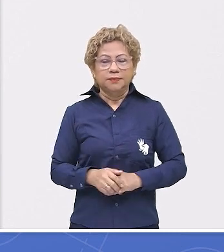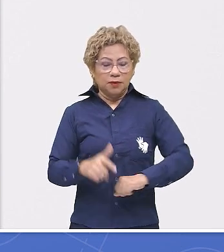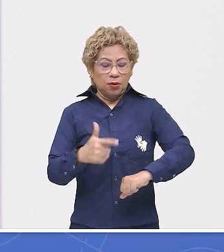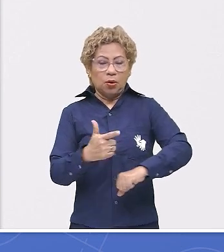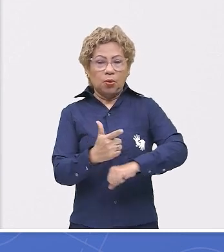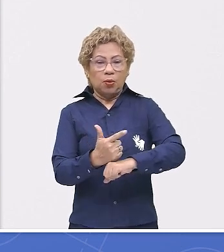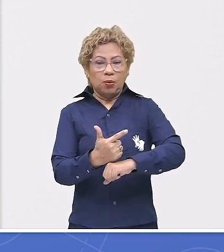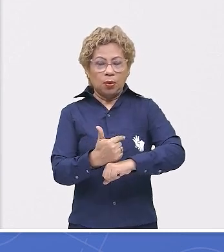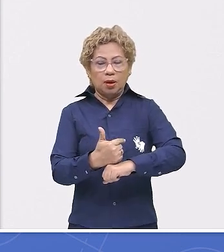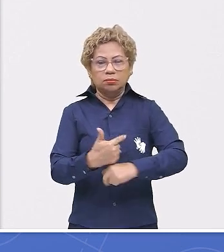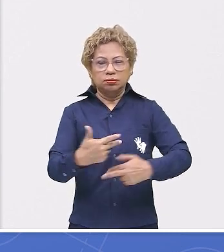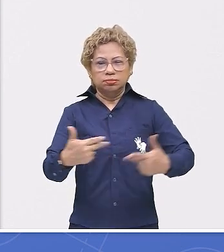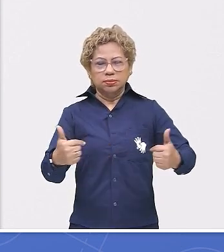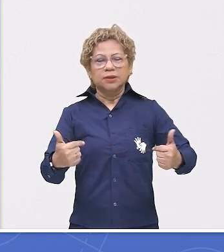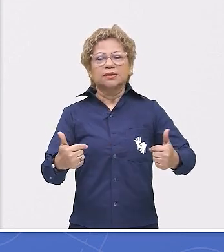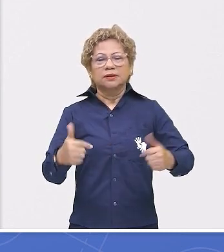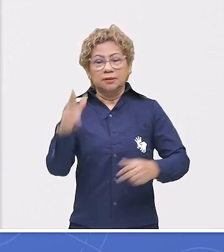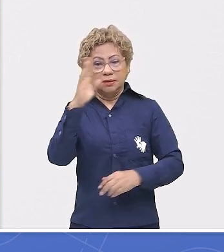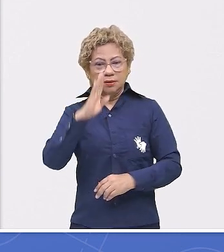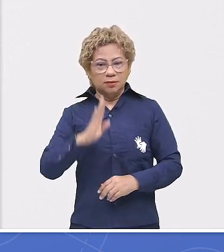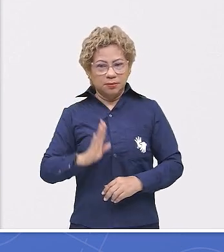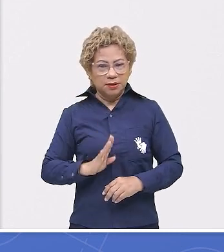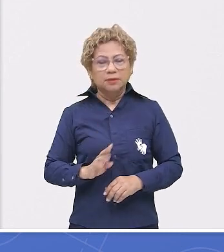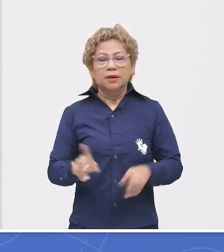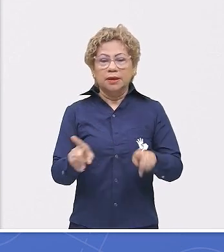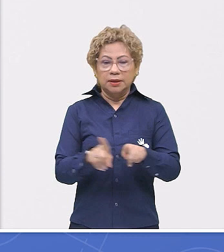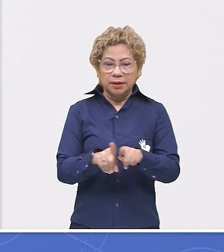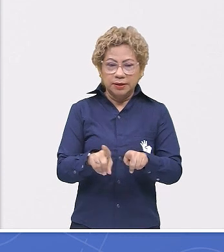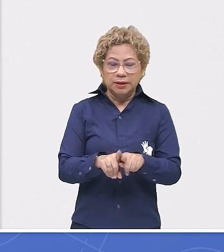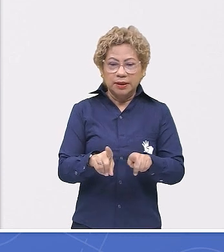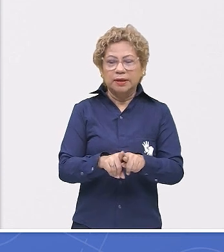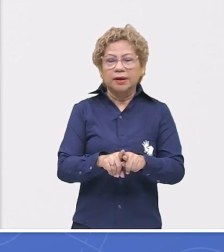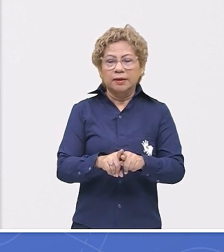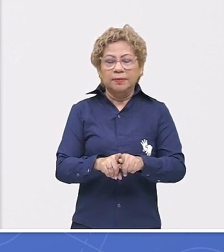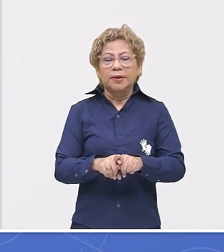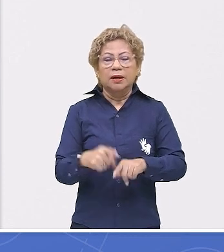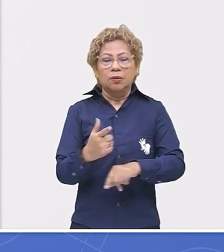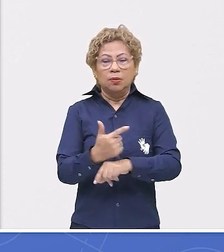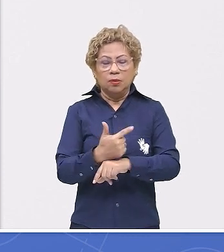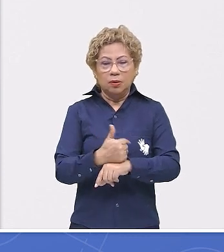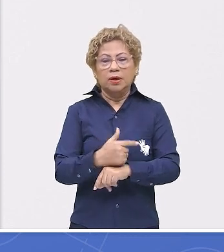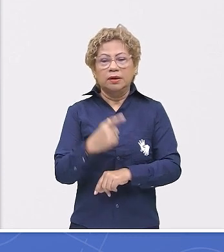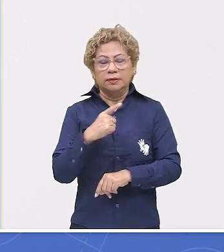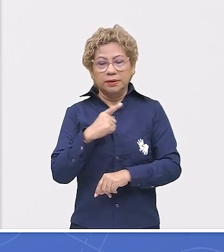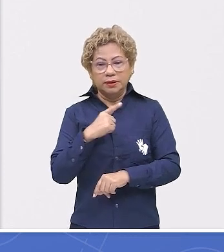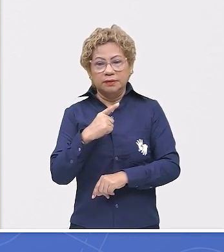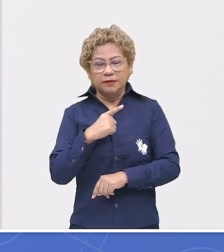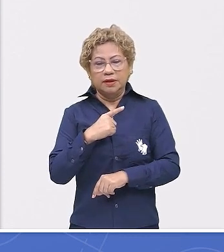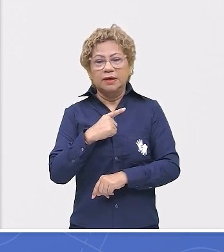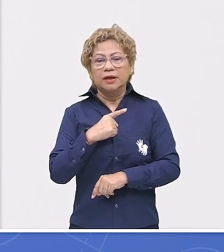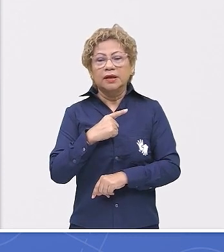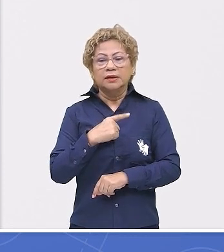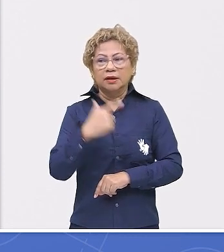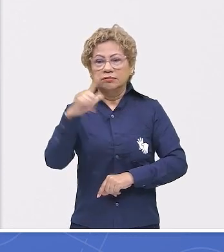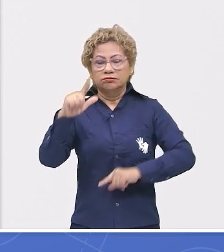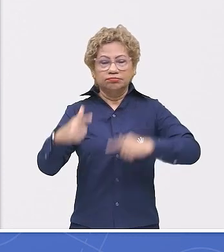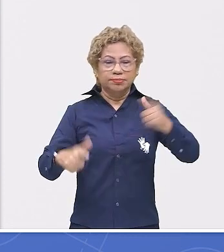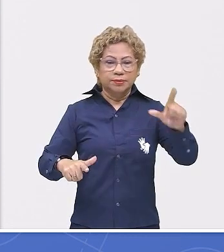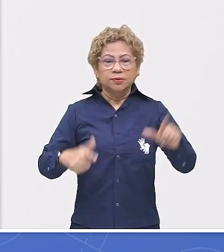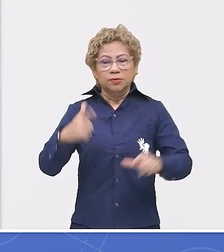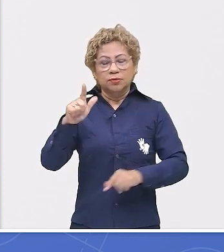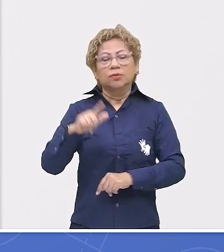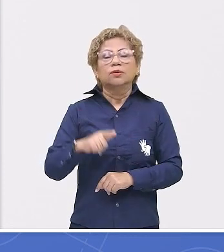horários brasileiros e também verificar sobre o horário de verão. Então, nós iremos estudar, gente, sobre